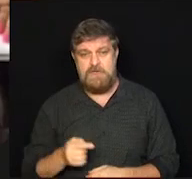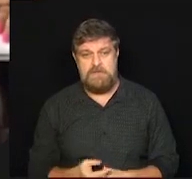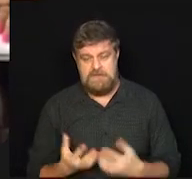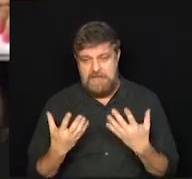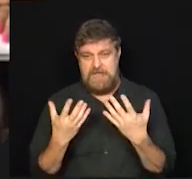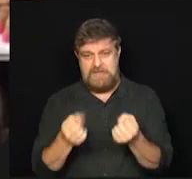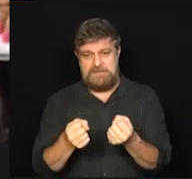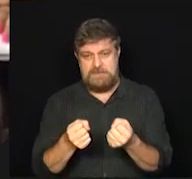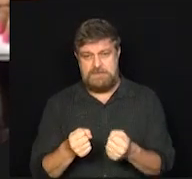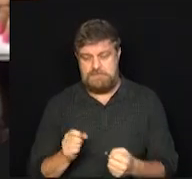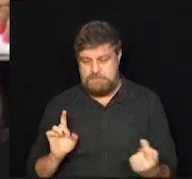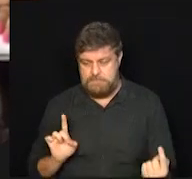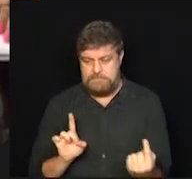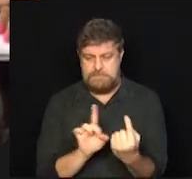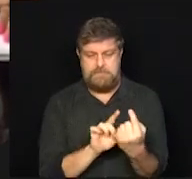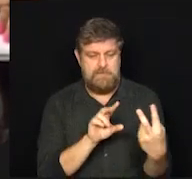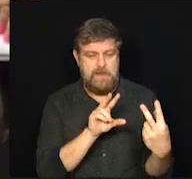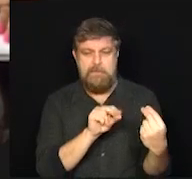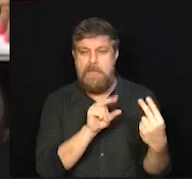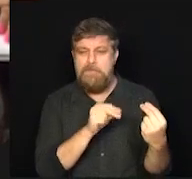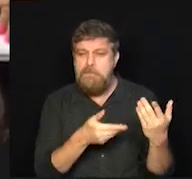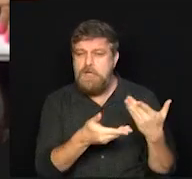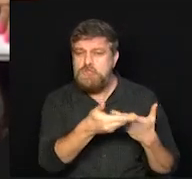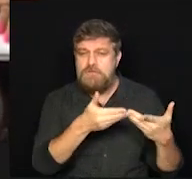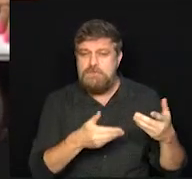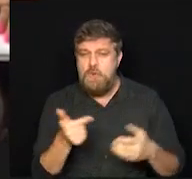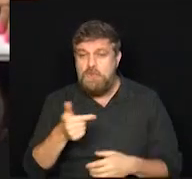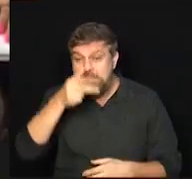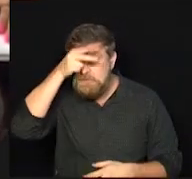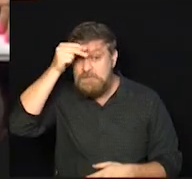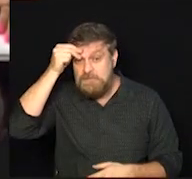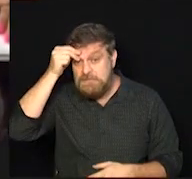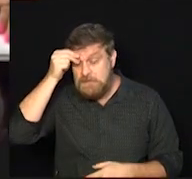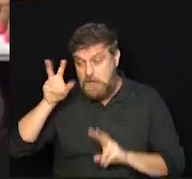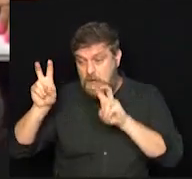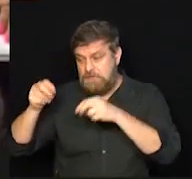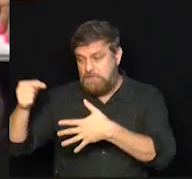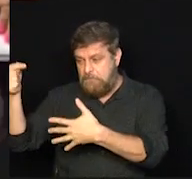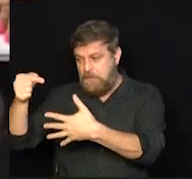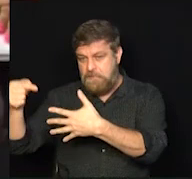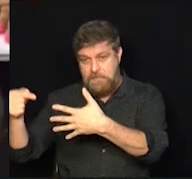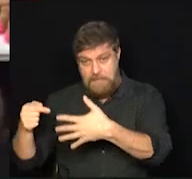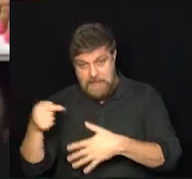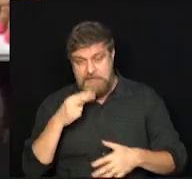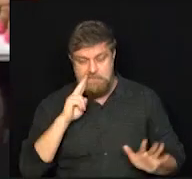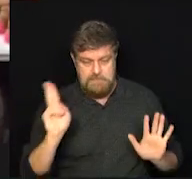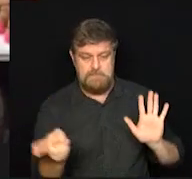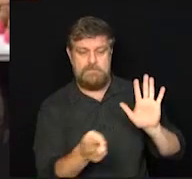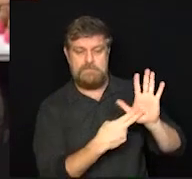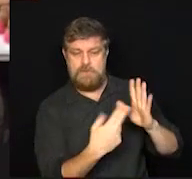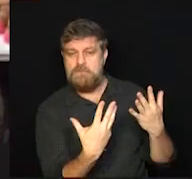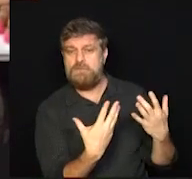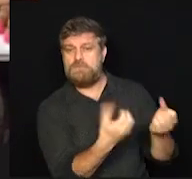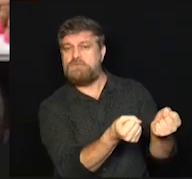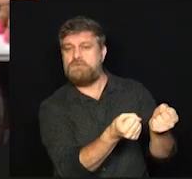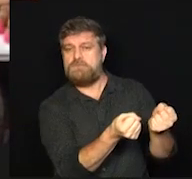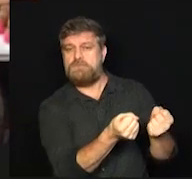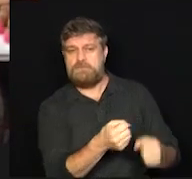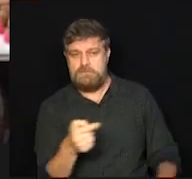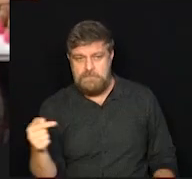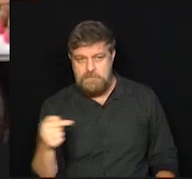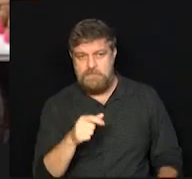recebeu no seu objetivo geral sobre as questões da Roseira e ele assumiu o compromisso conosco de